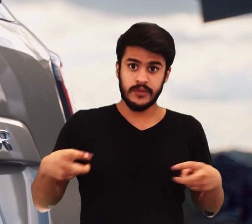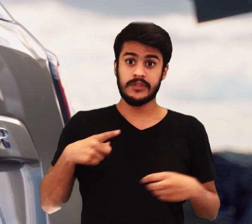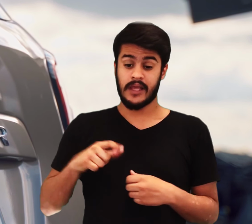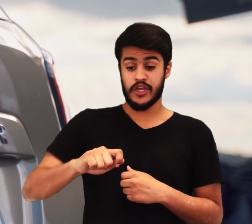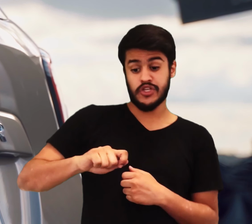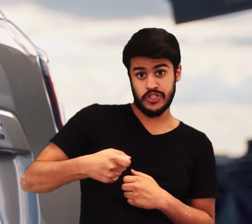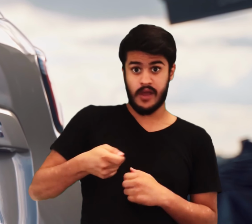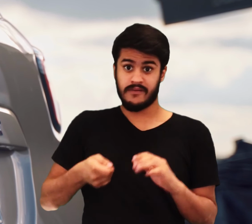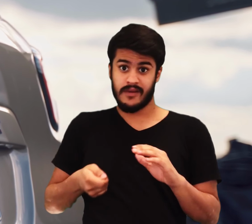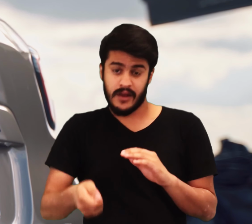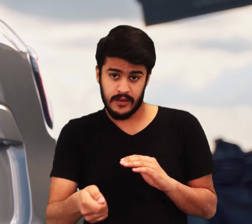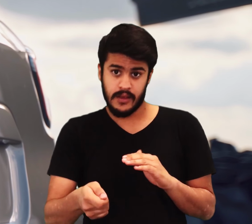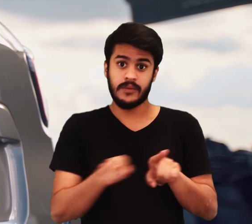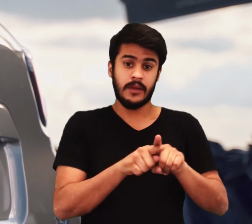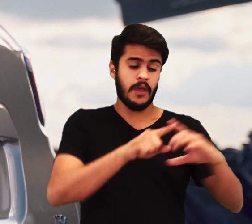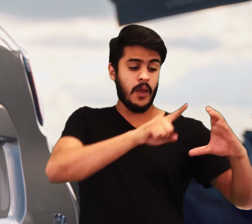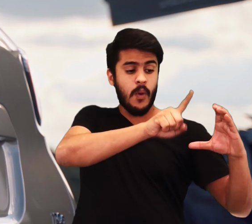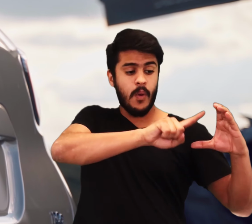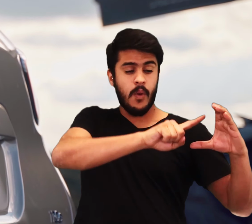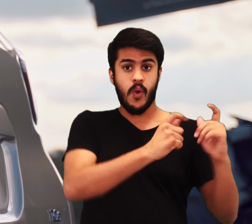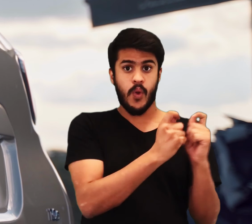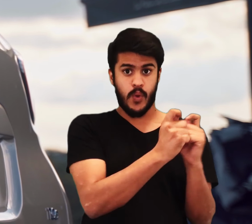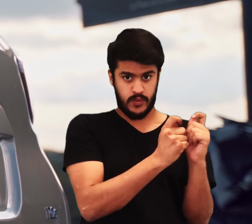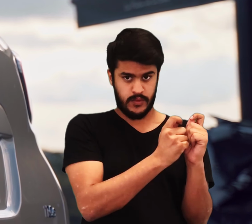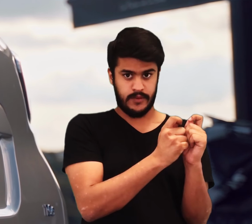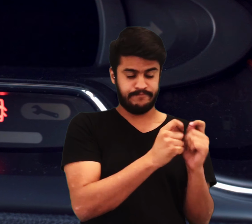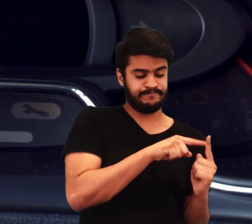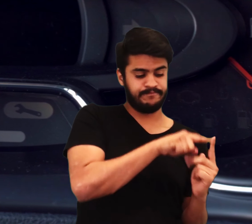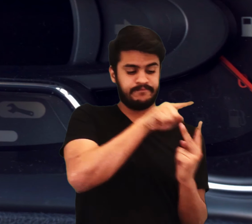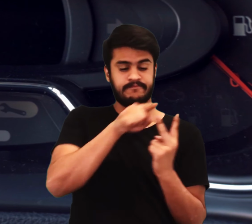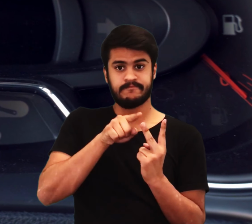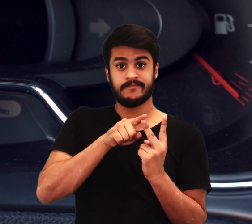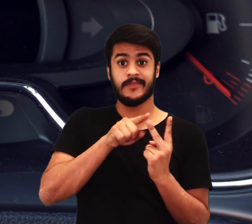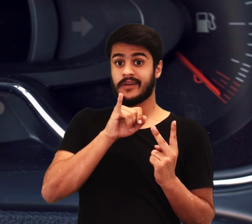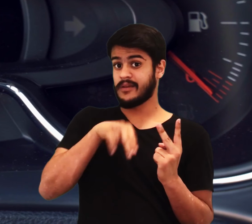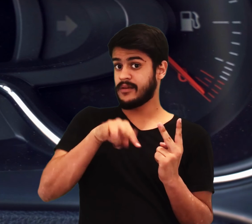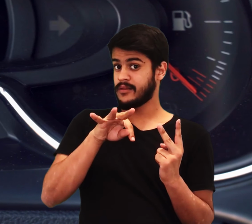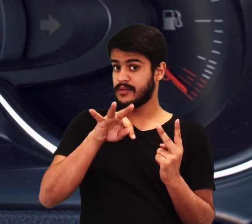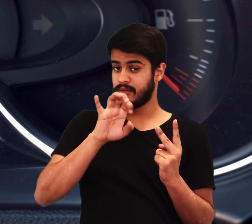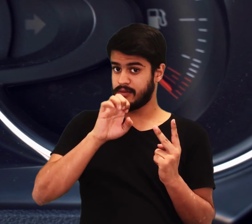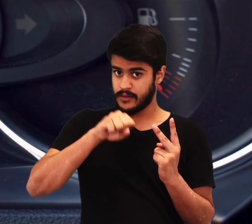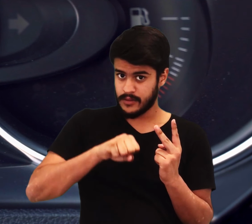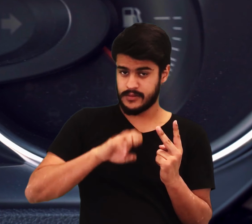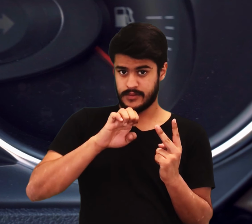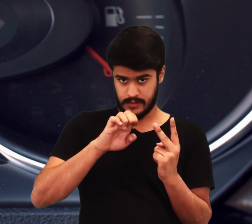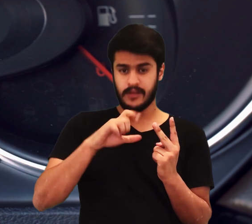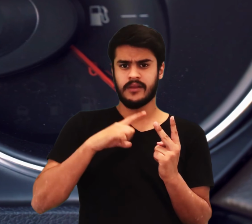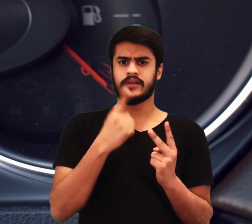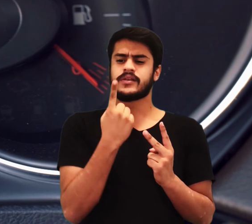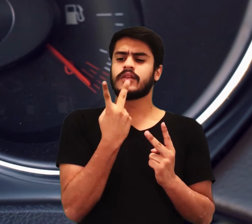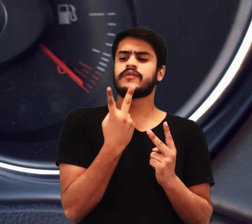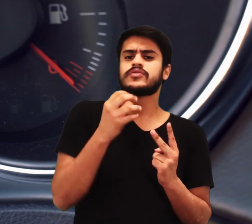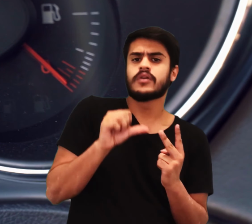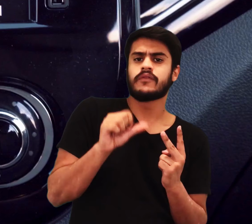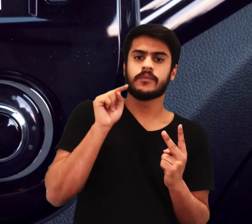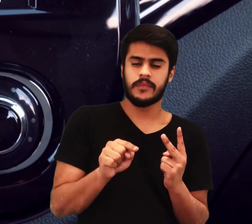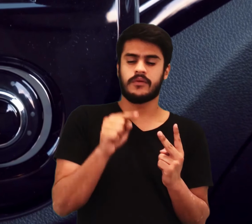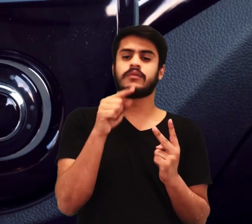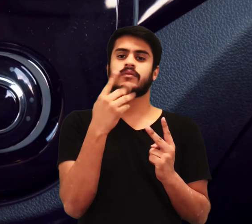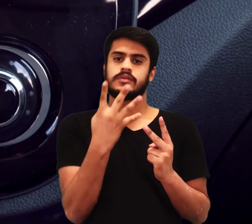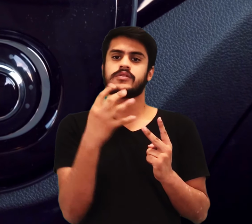de pressão de pneus, chave, cartão e controle de velocidade de cruzeiro. A versão intermediária é Intense, R$.000 a mais, R$ 129